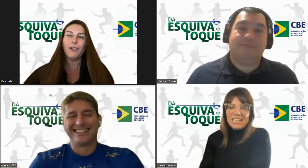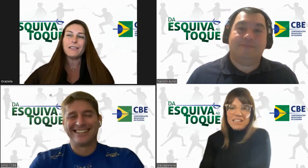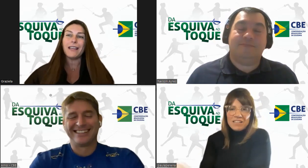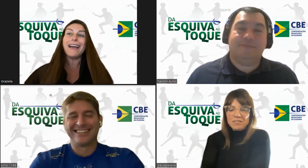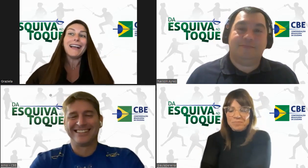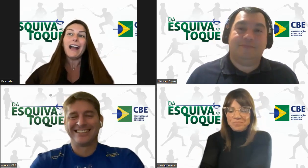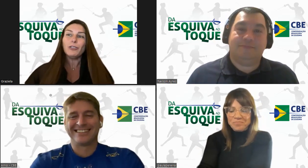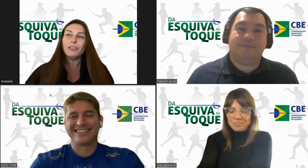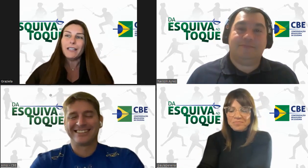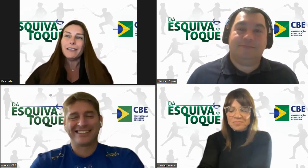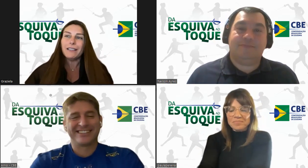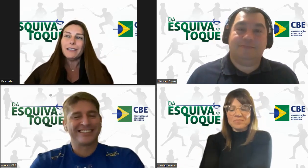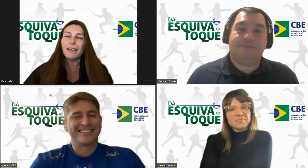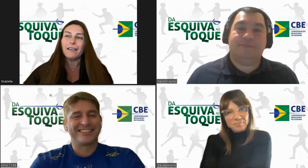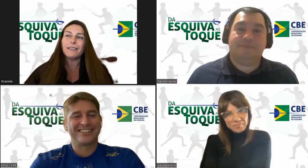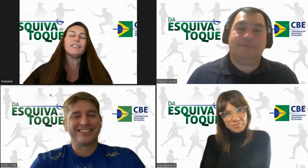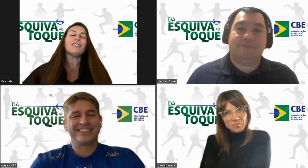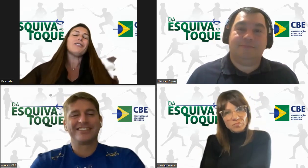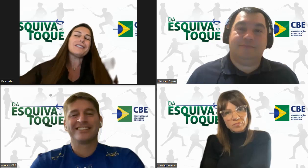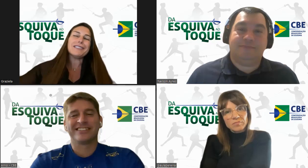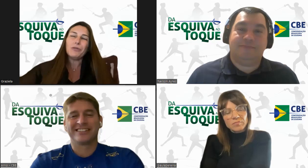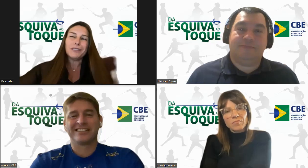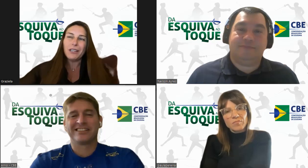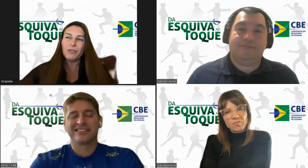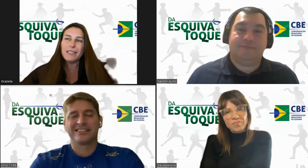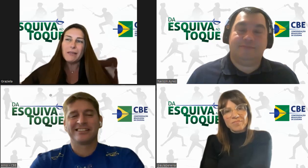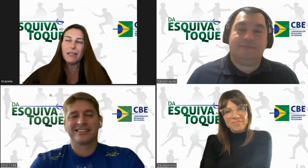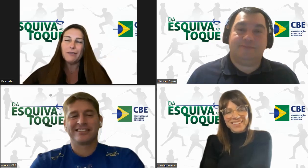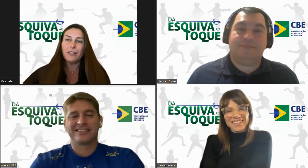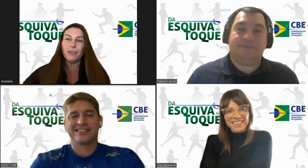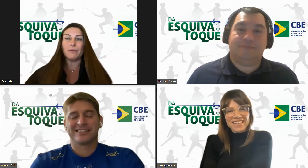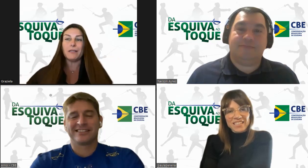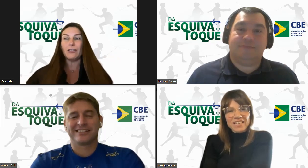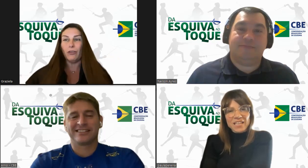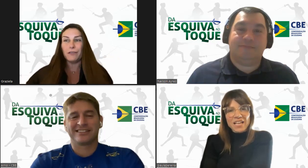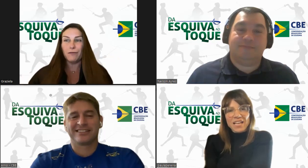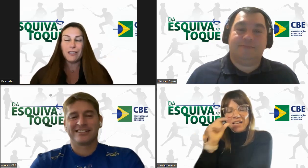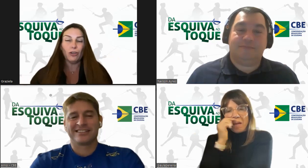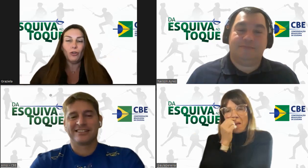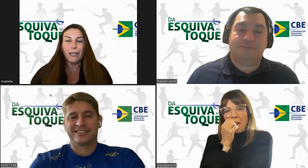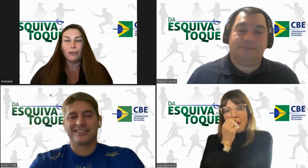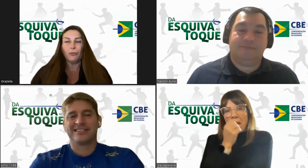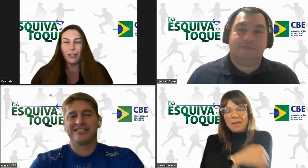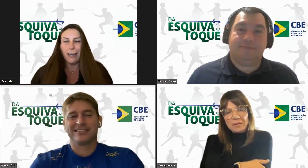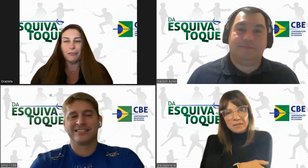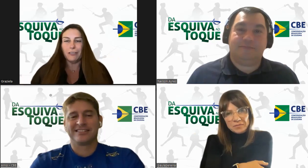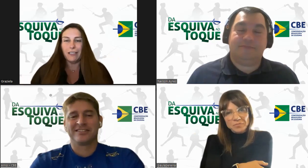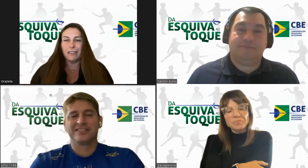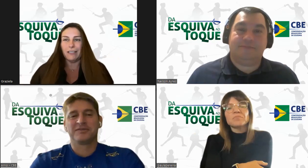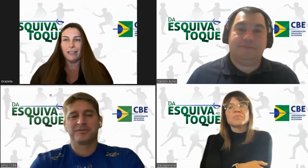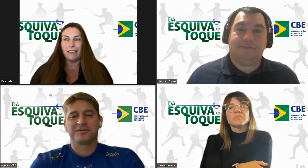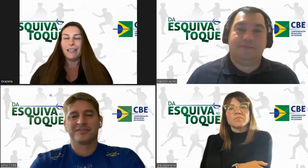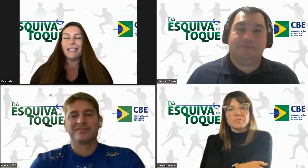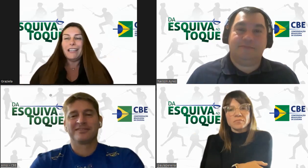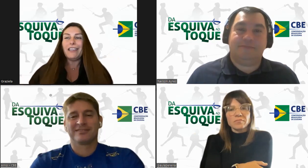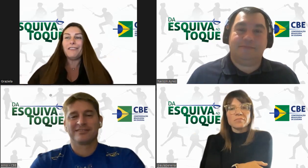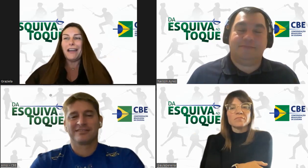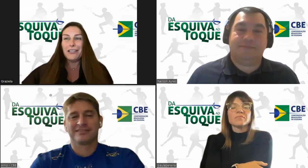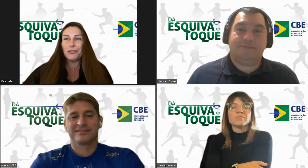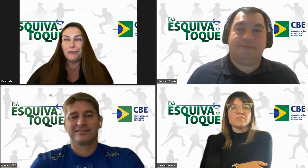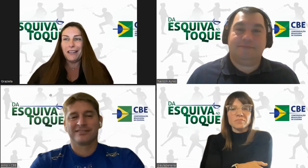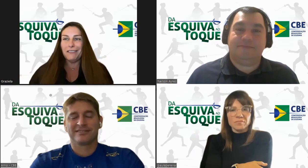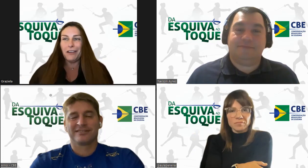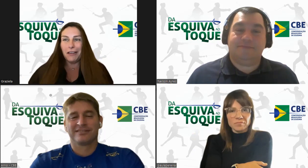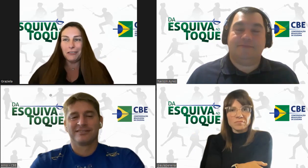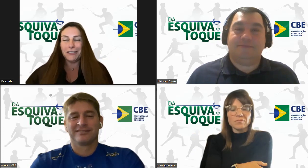maravilhosa caldo de cana Nossa outra coisa maravilhosa mas de novo se você nunca tomou caldo de cana e